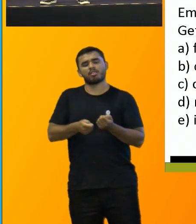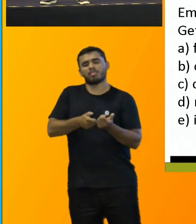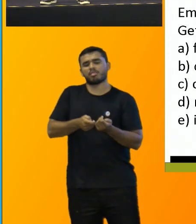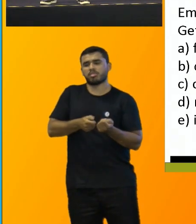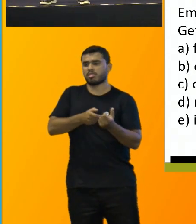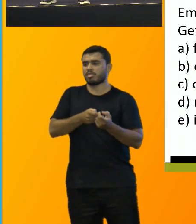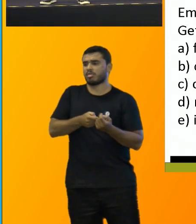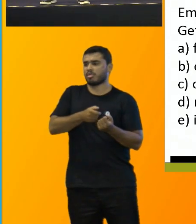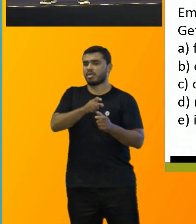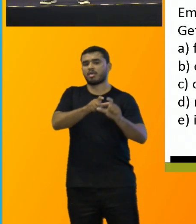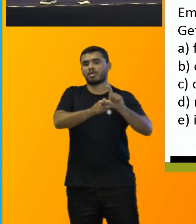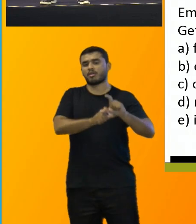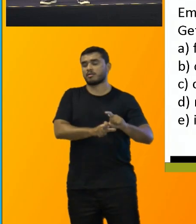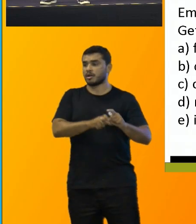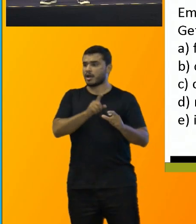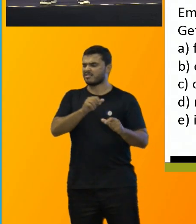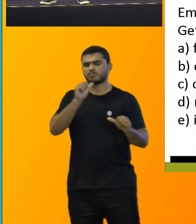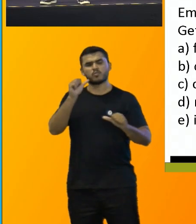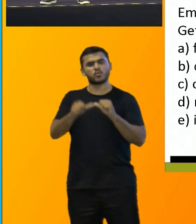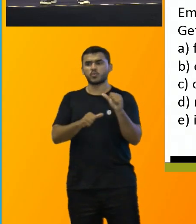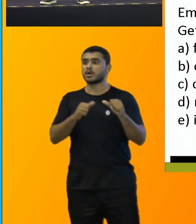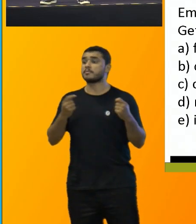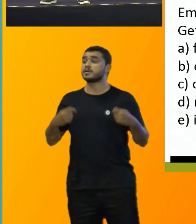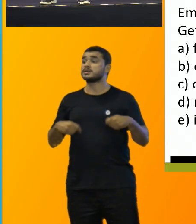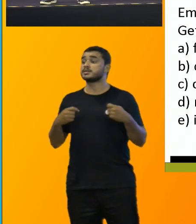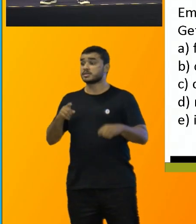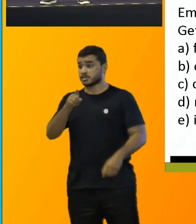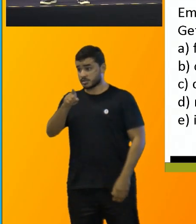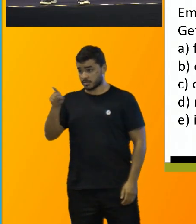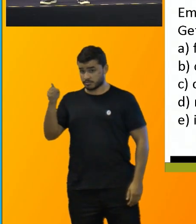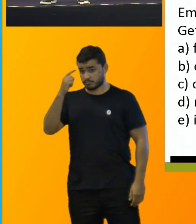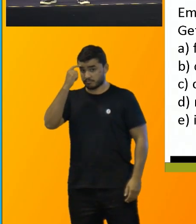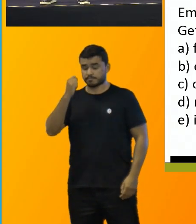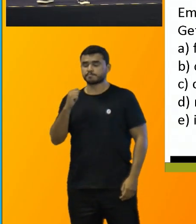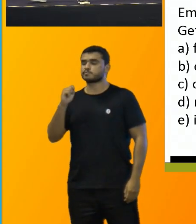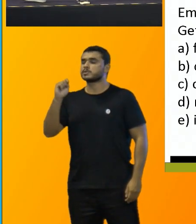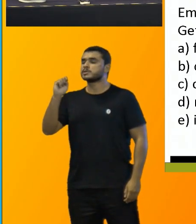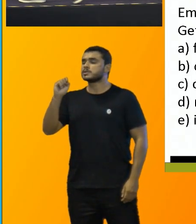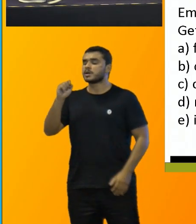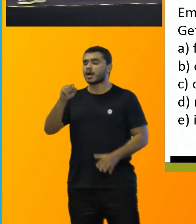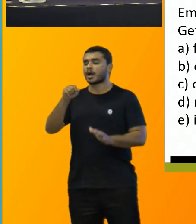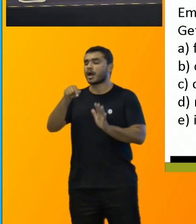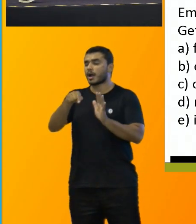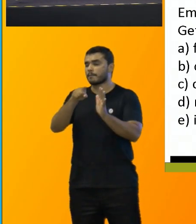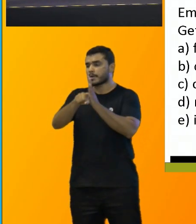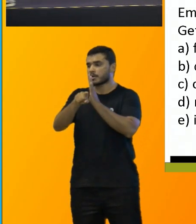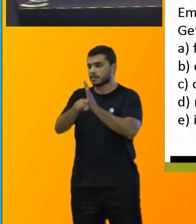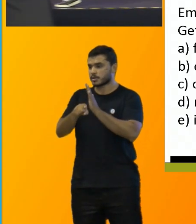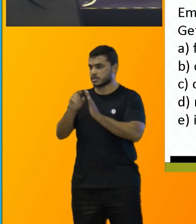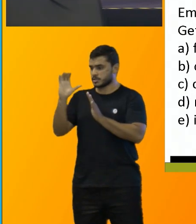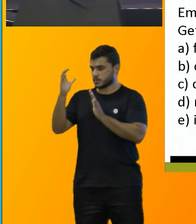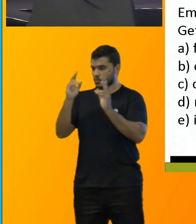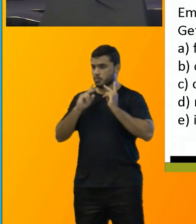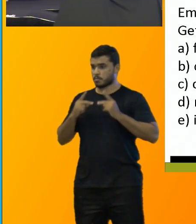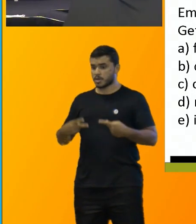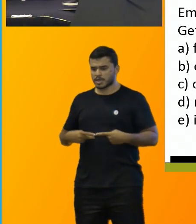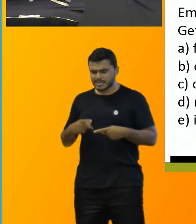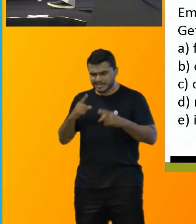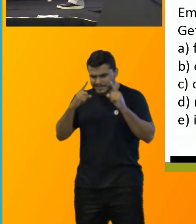que eu dei? Muitas das dificuldades na prova de ciências humanas não é pela falta do conhecimento do conteúdo,